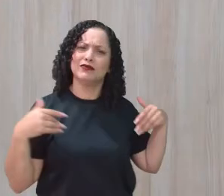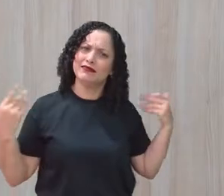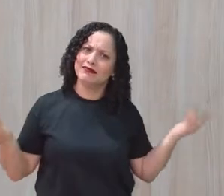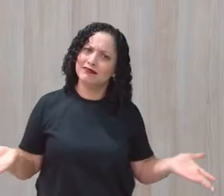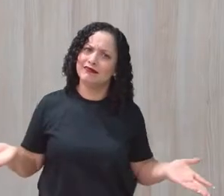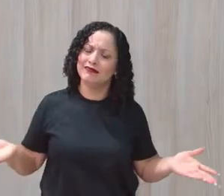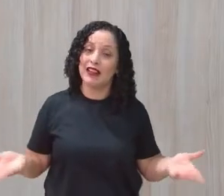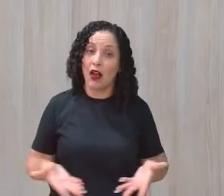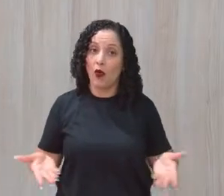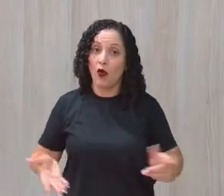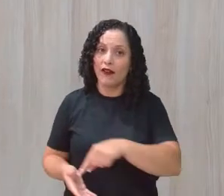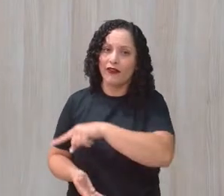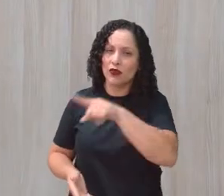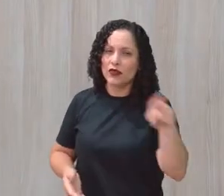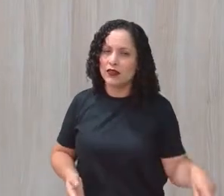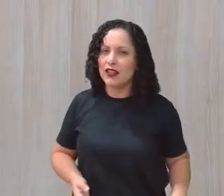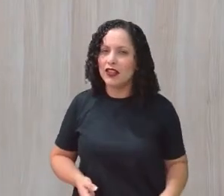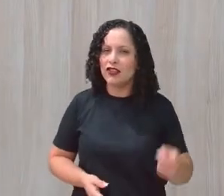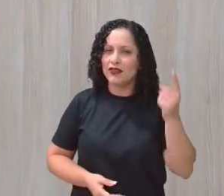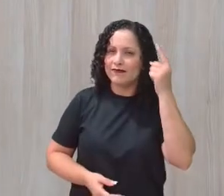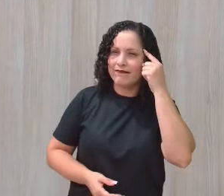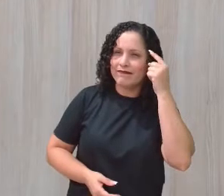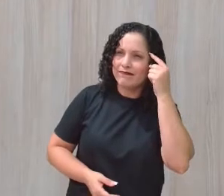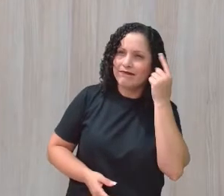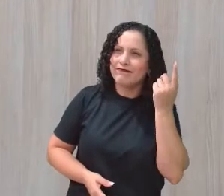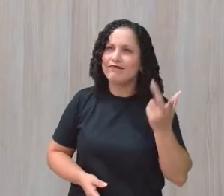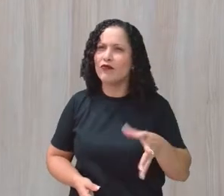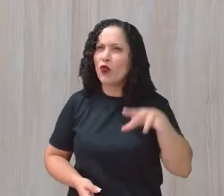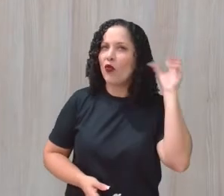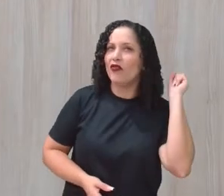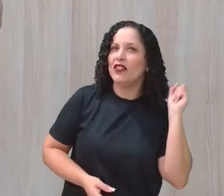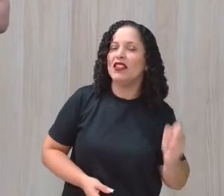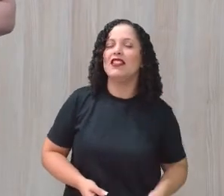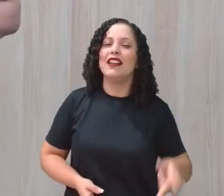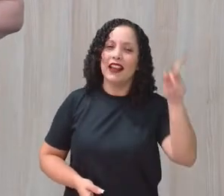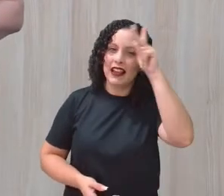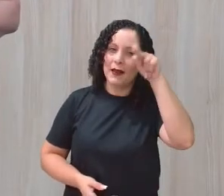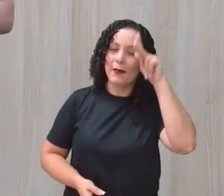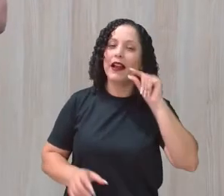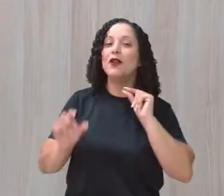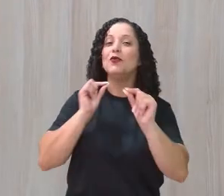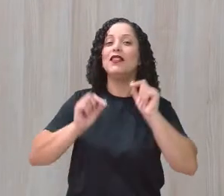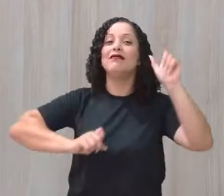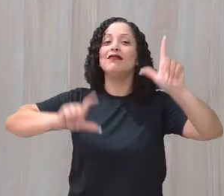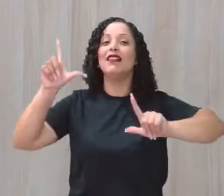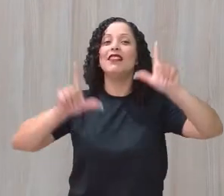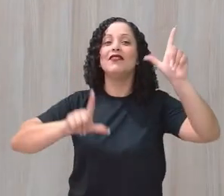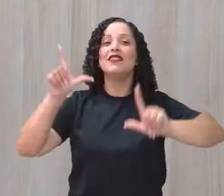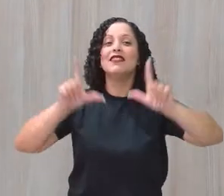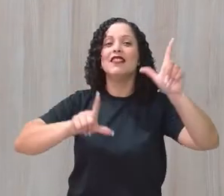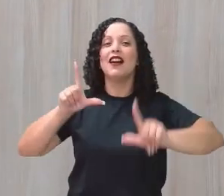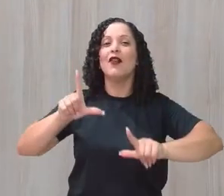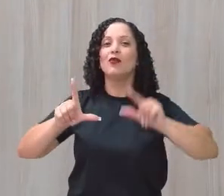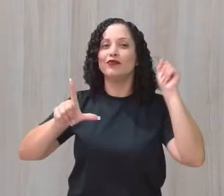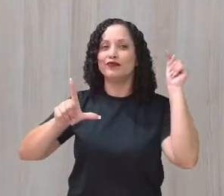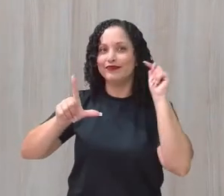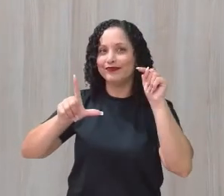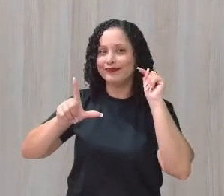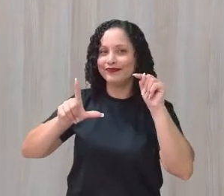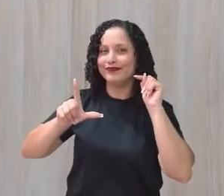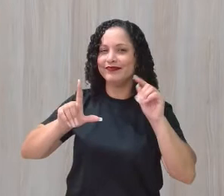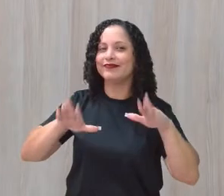vocês escutam isso, também vocês lembram, né? De algum programa aí, que eu não vou falar o nome. Mas aí, não é? E aí ela fala